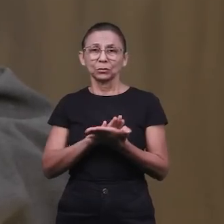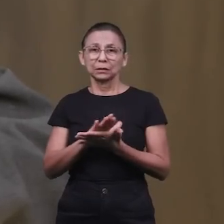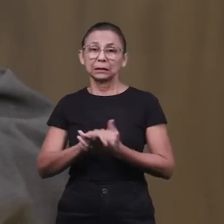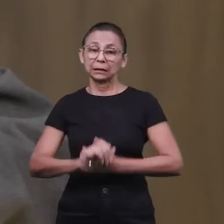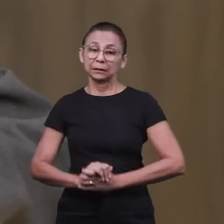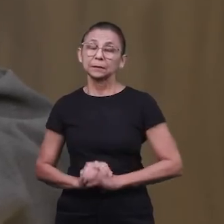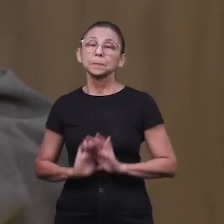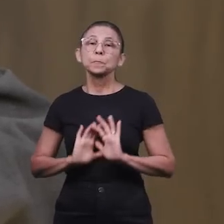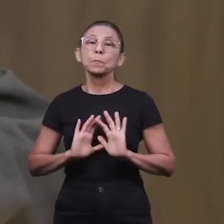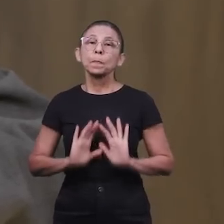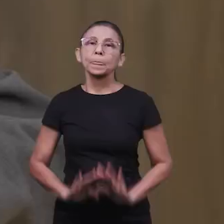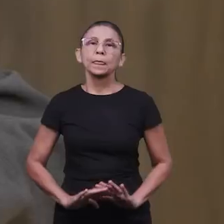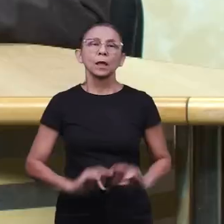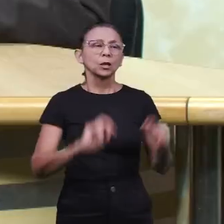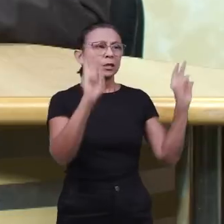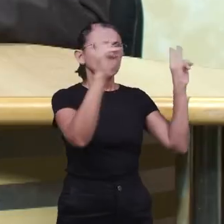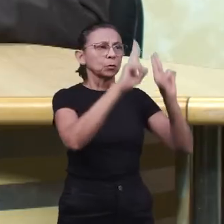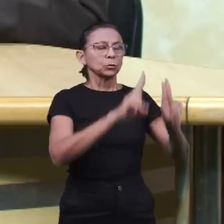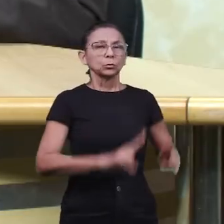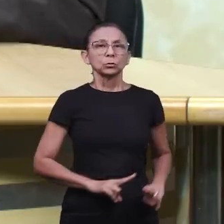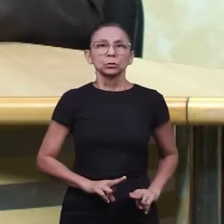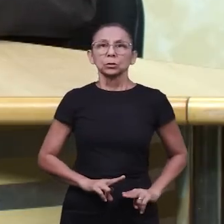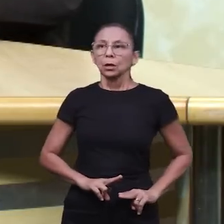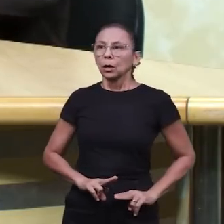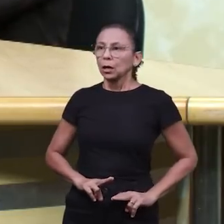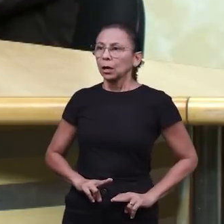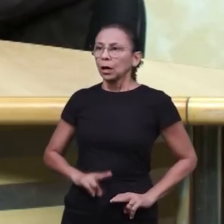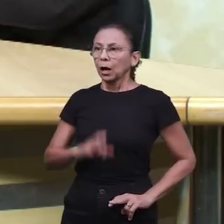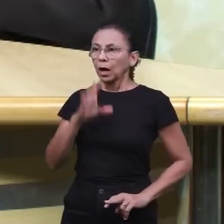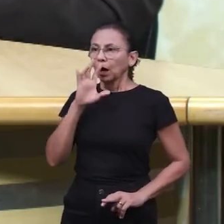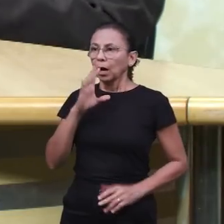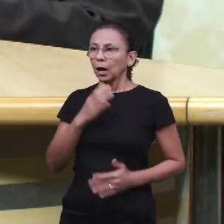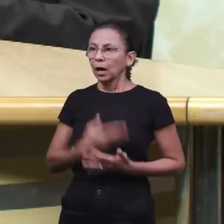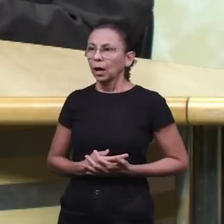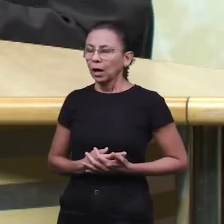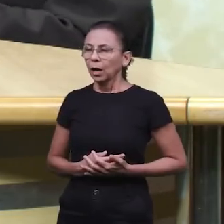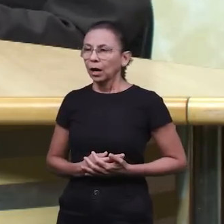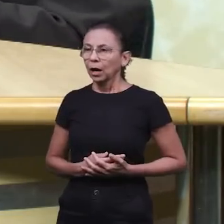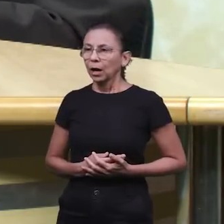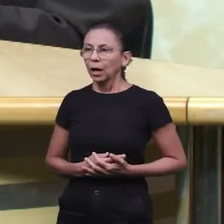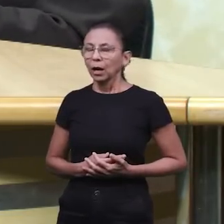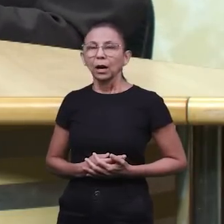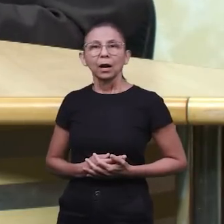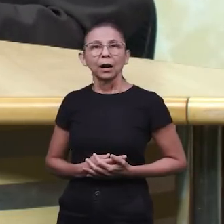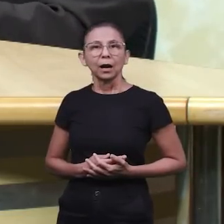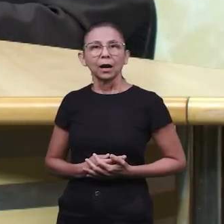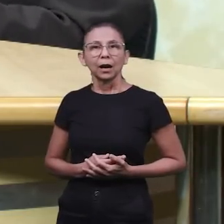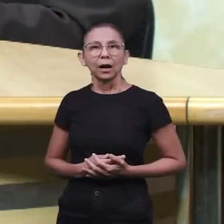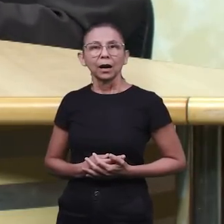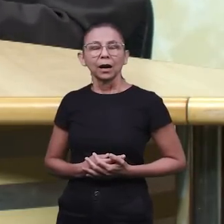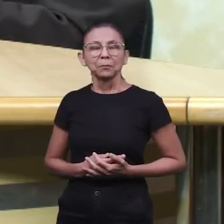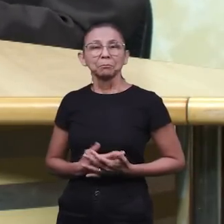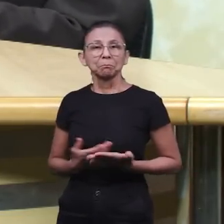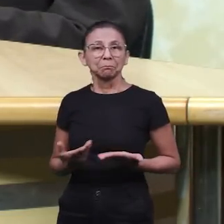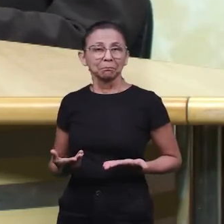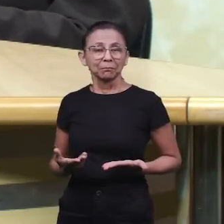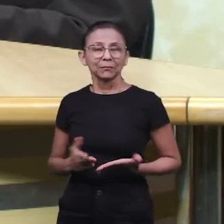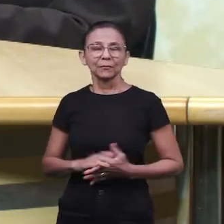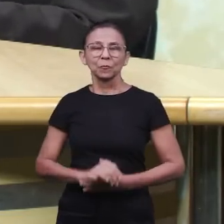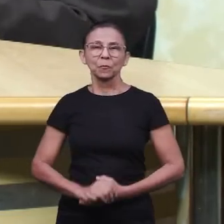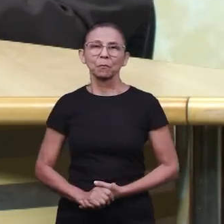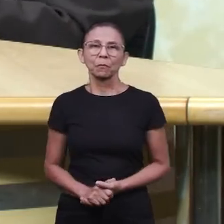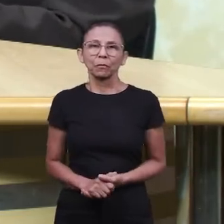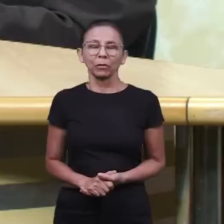Abednego, que eram os nomes babilônicos dos 3. Então, essa foi